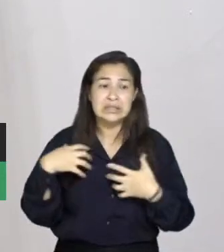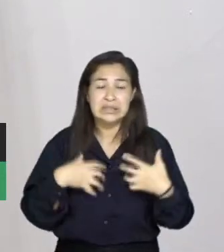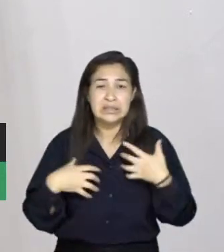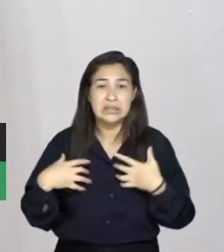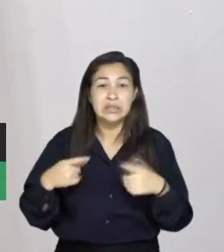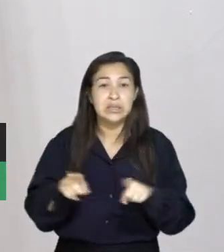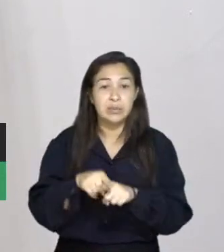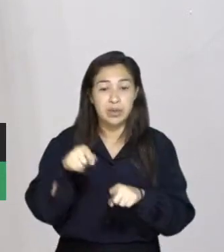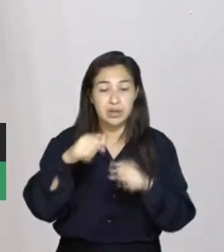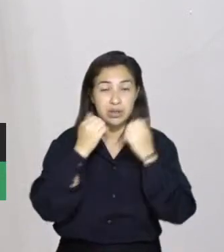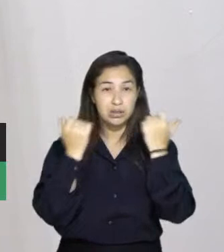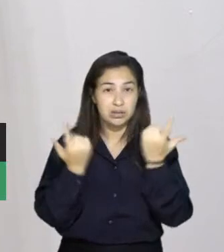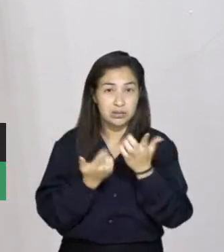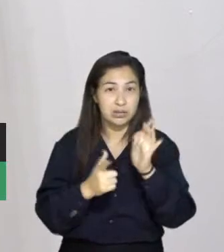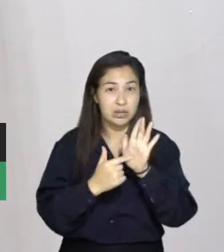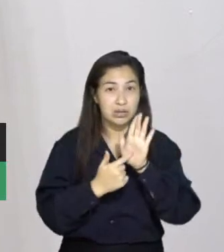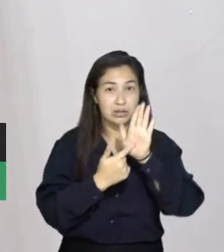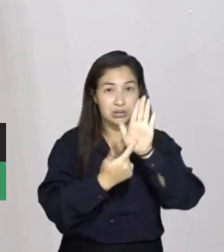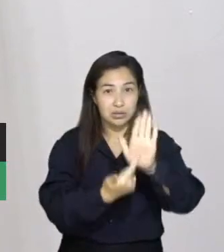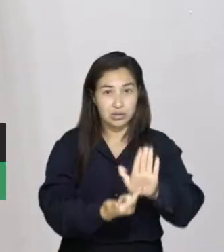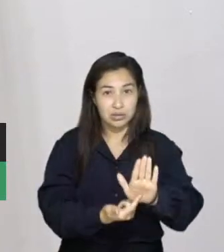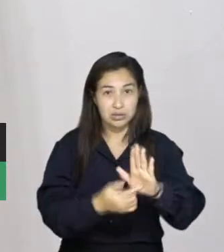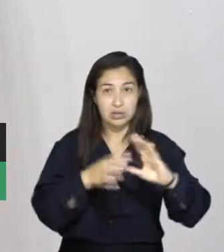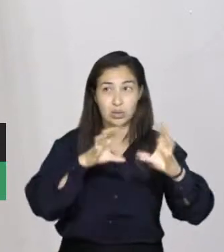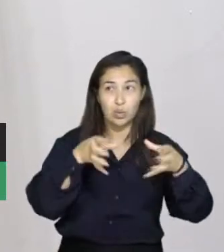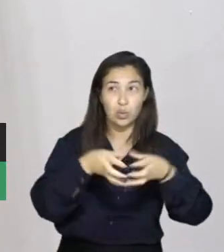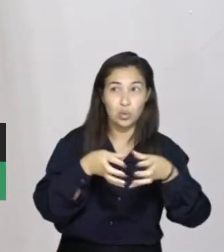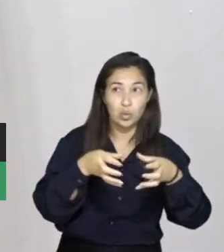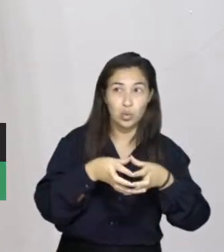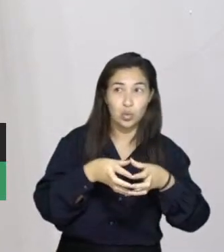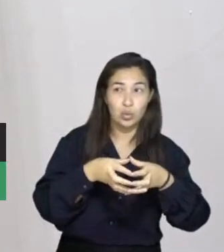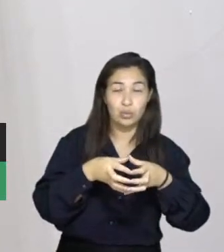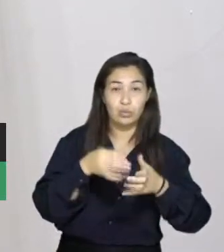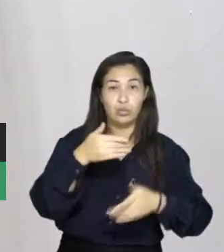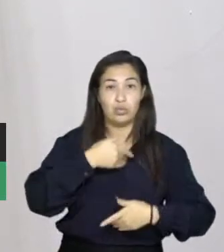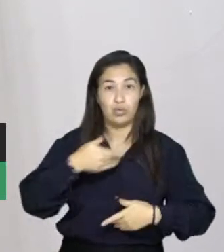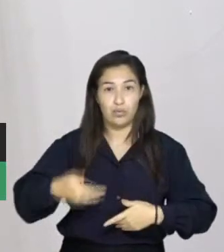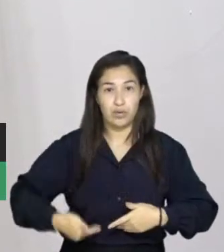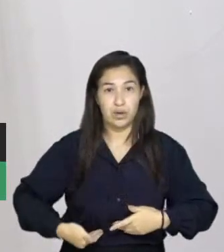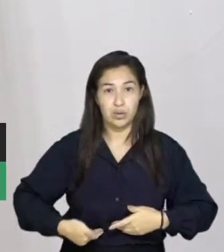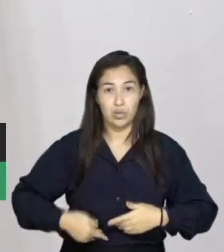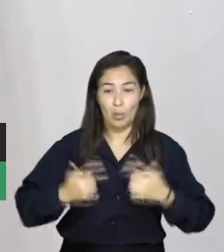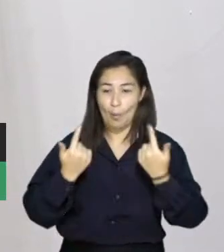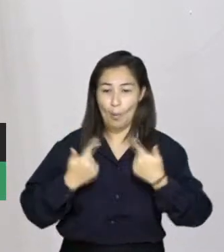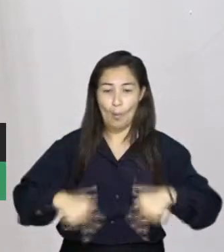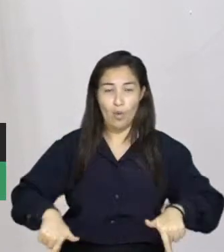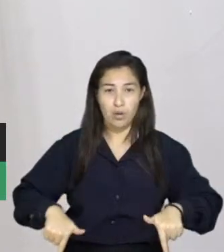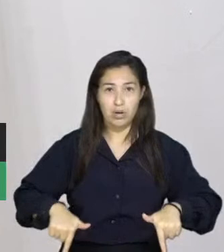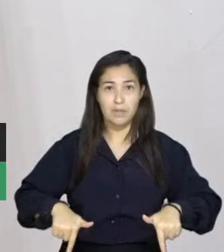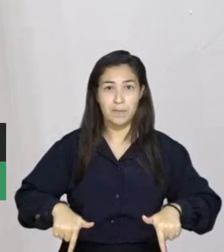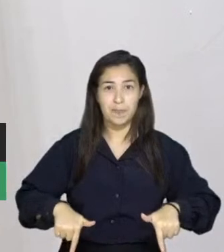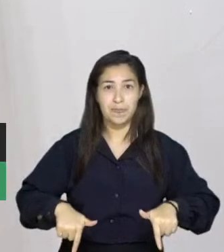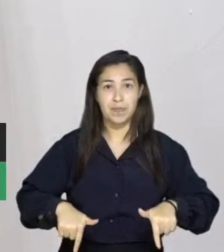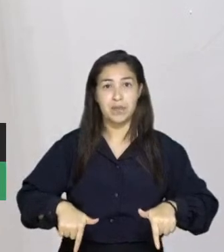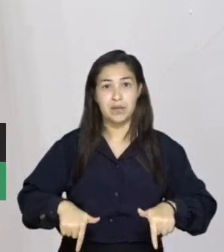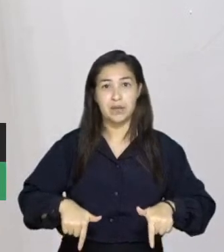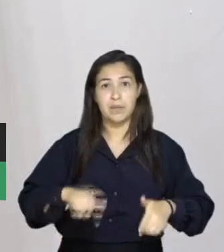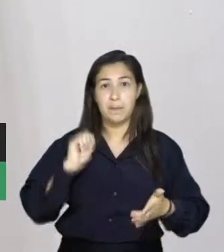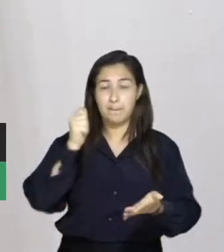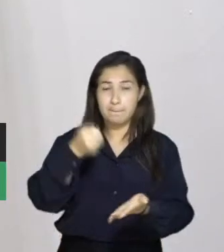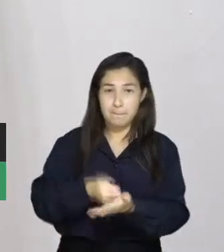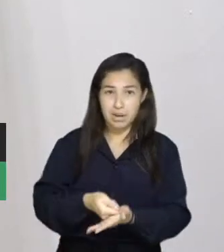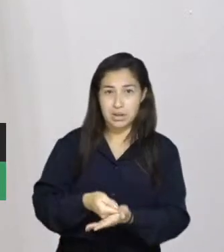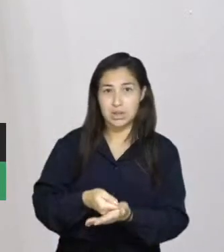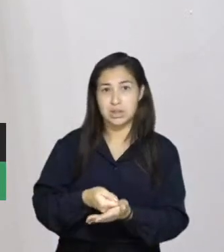coletiva dos deputados ao governador para que isentasse o imposto do medicamento, fizemos uma ação que